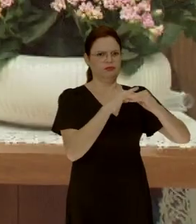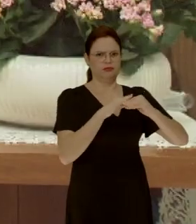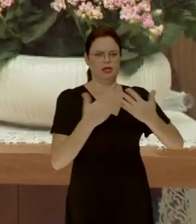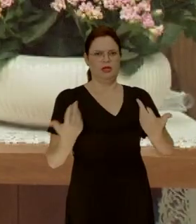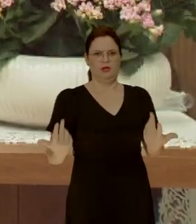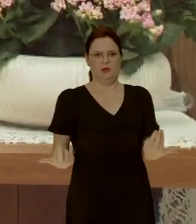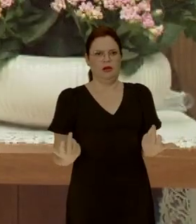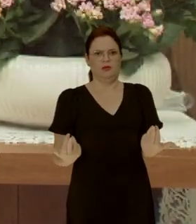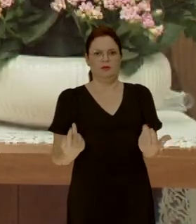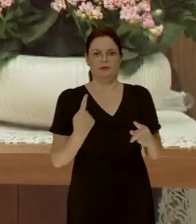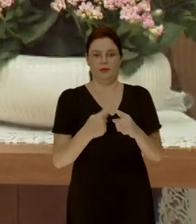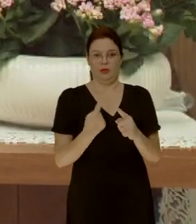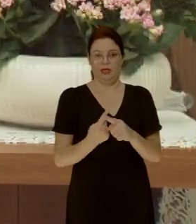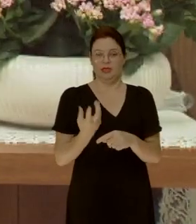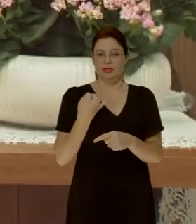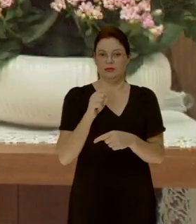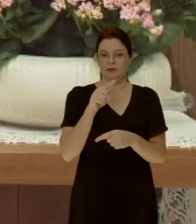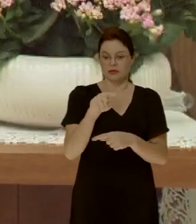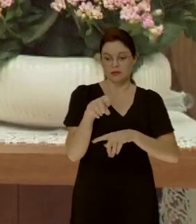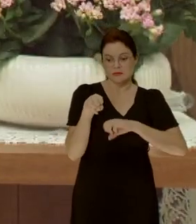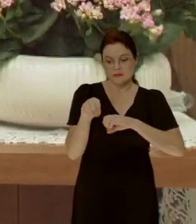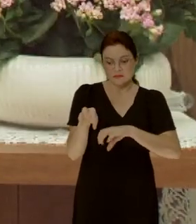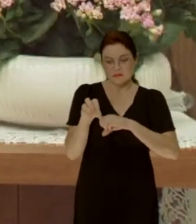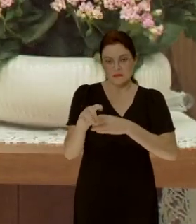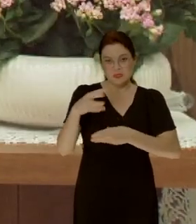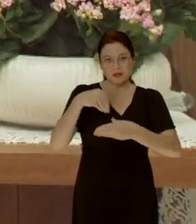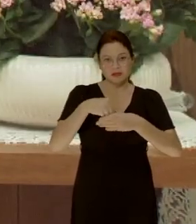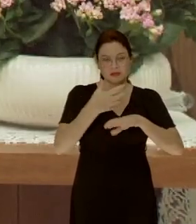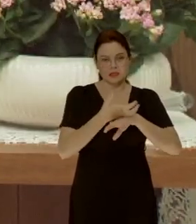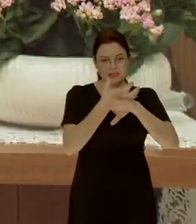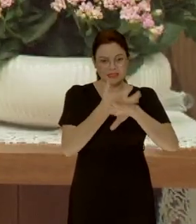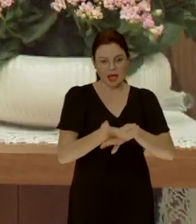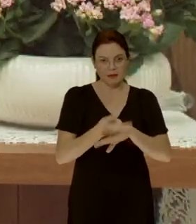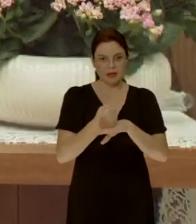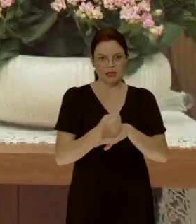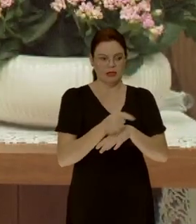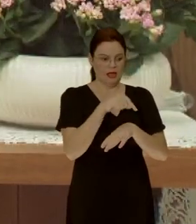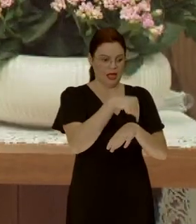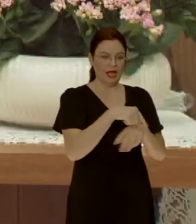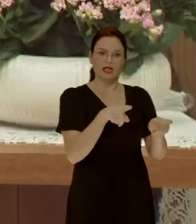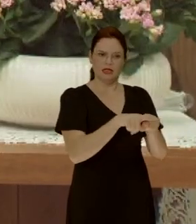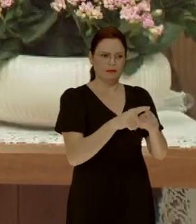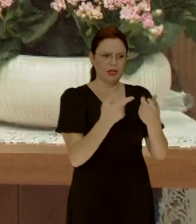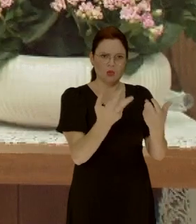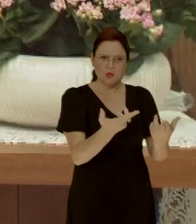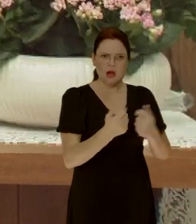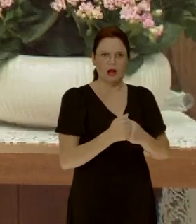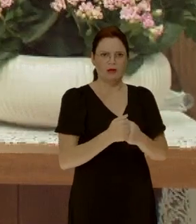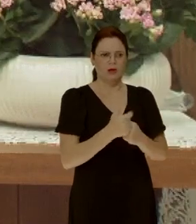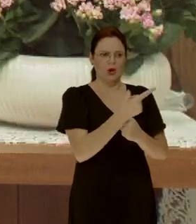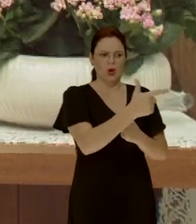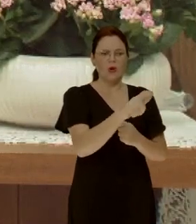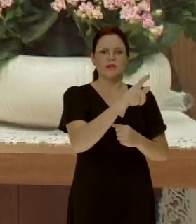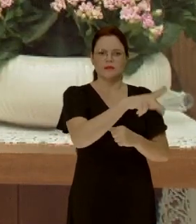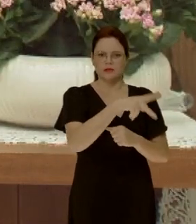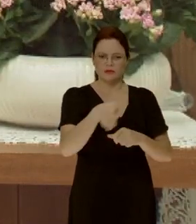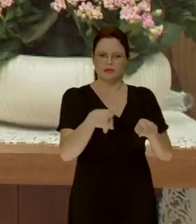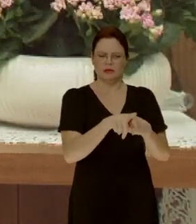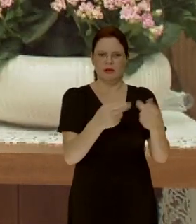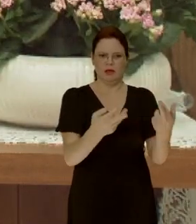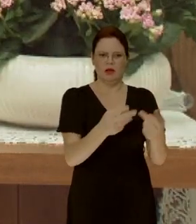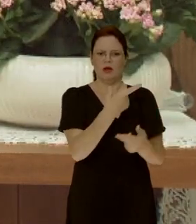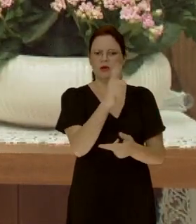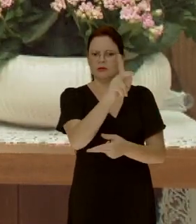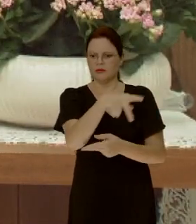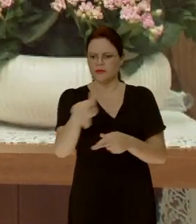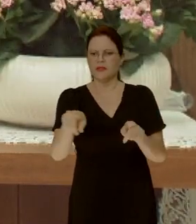aquilo que você diz numa disciplina, a outra ia acompanhar. E ela já sabia que estava sendo